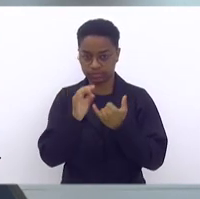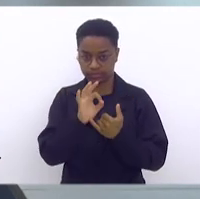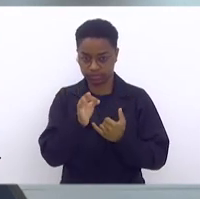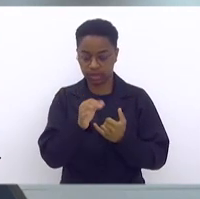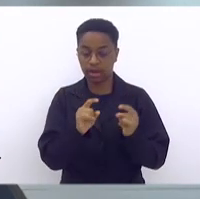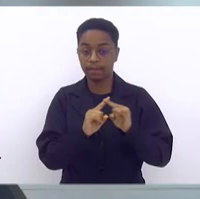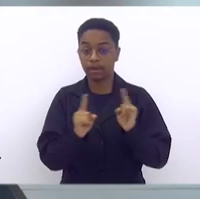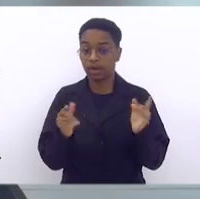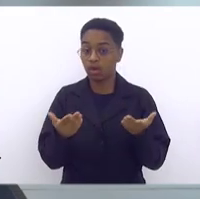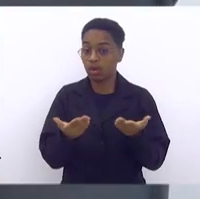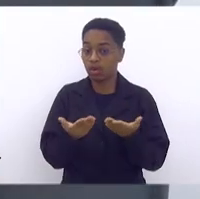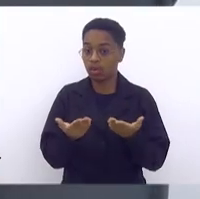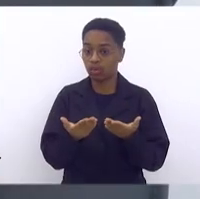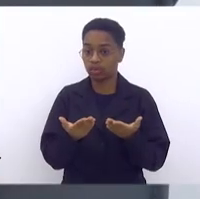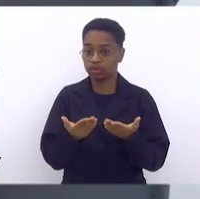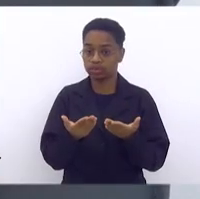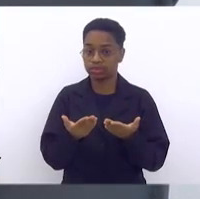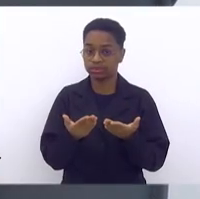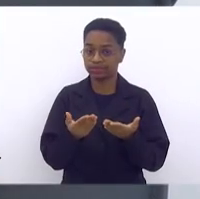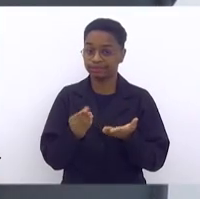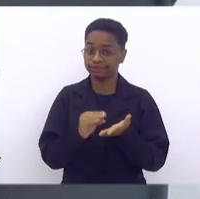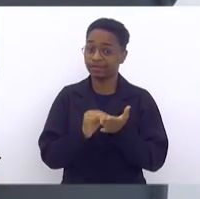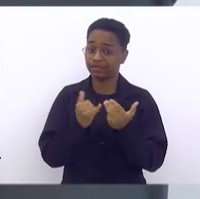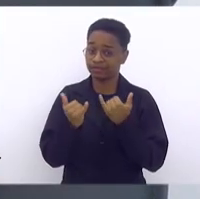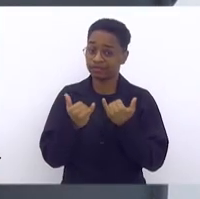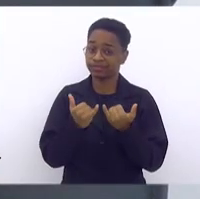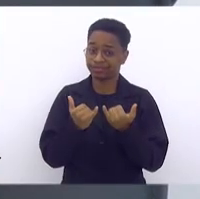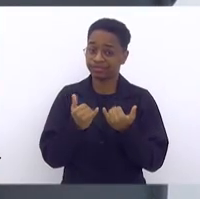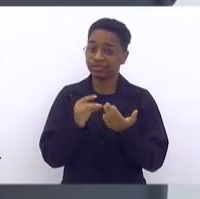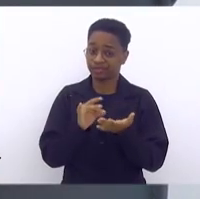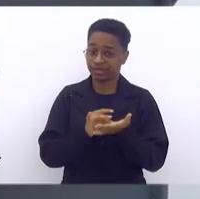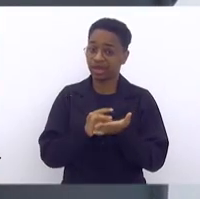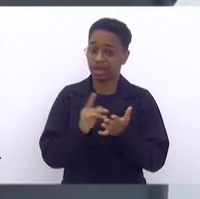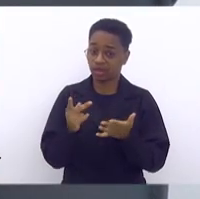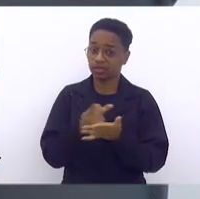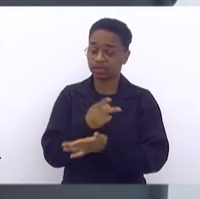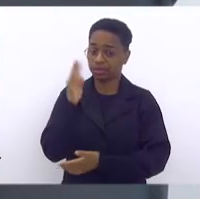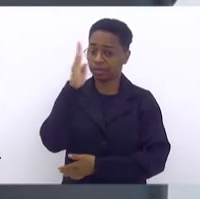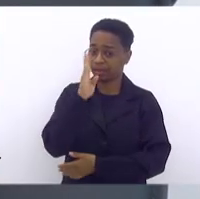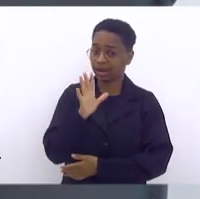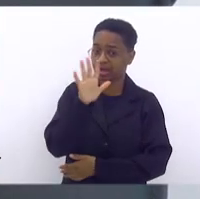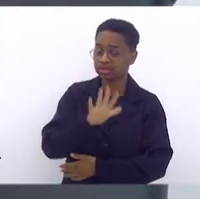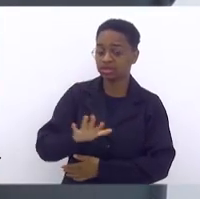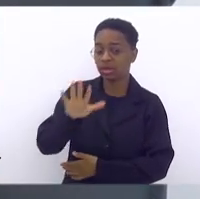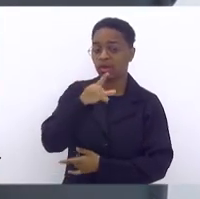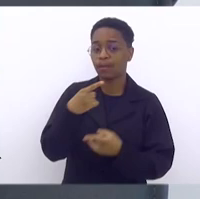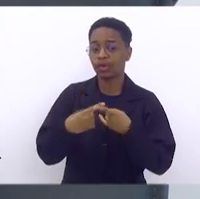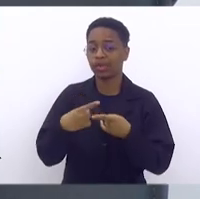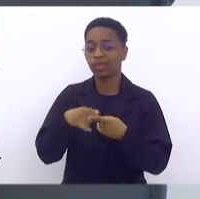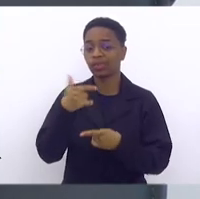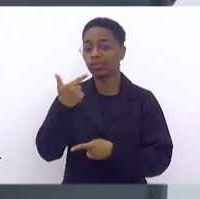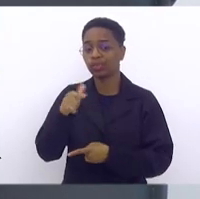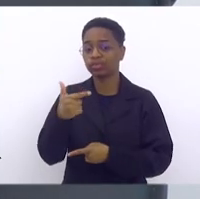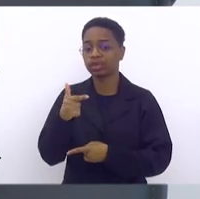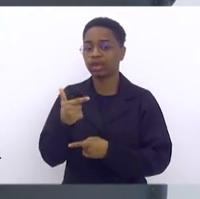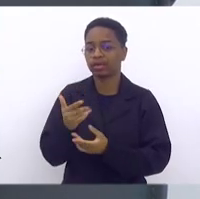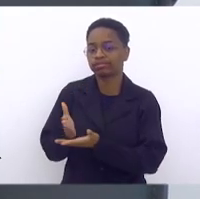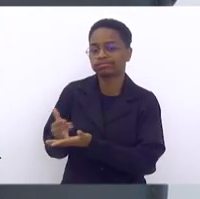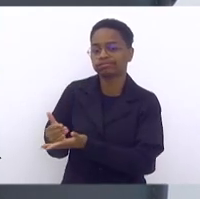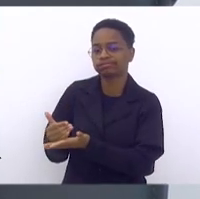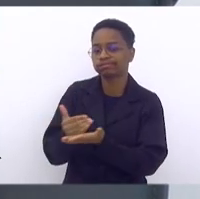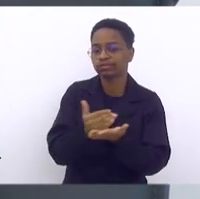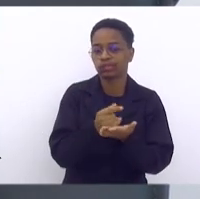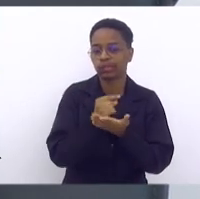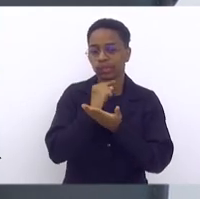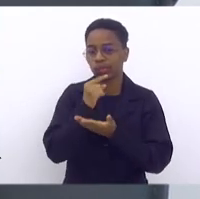Hoje, carência de dados é uma realidade em todo o país. Na medida que você não tem esses dados computados, você não